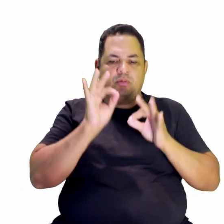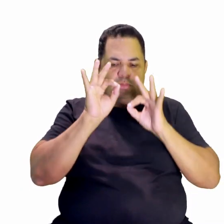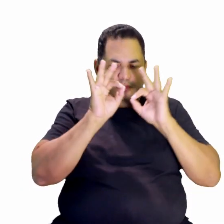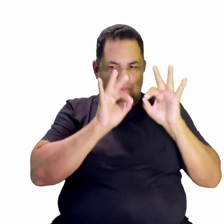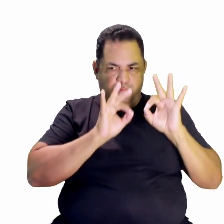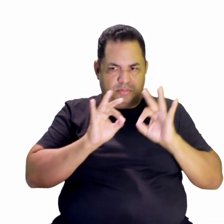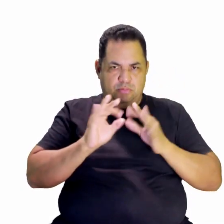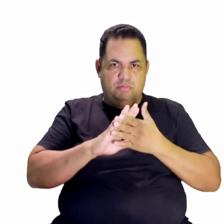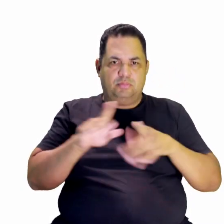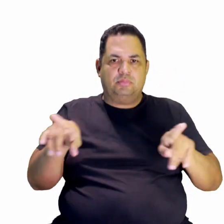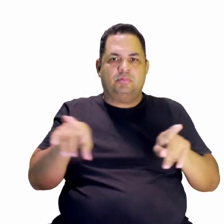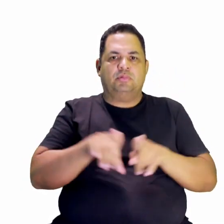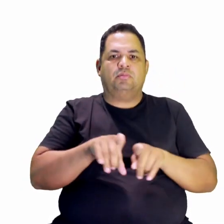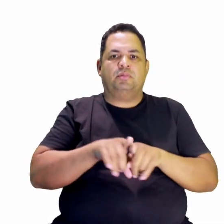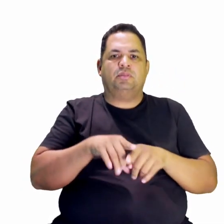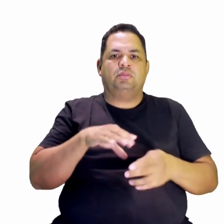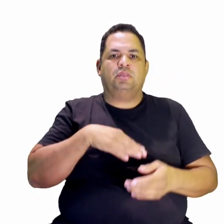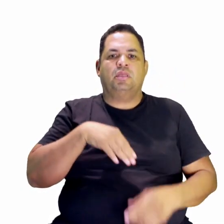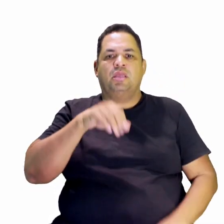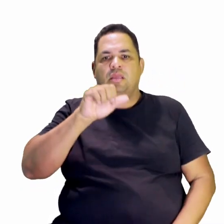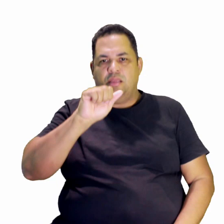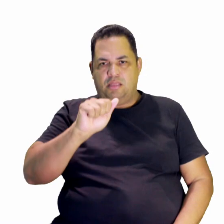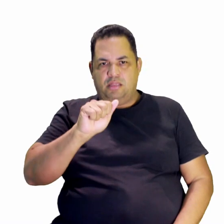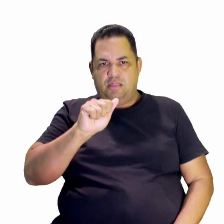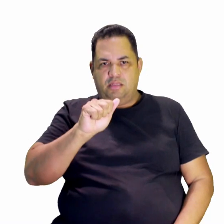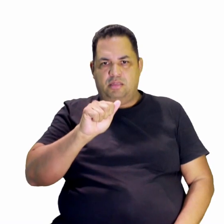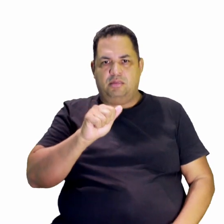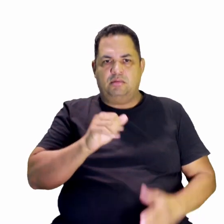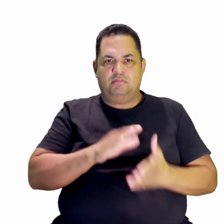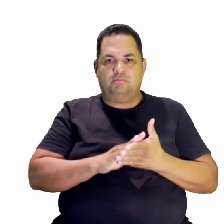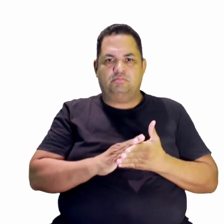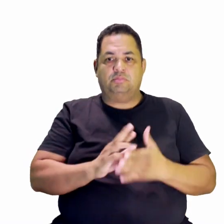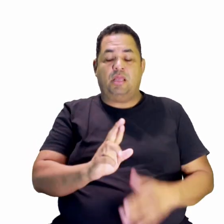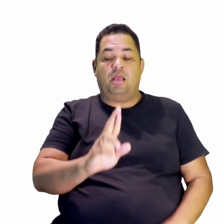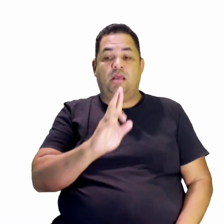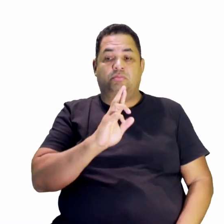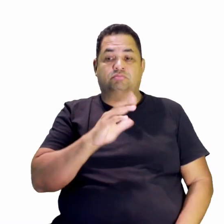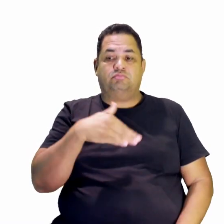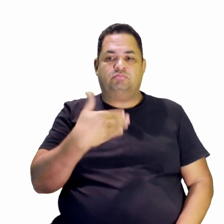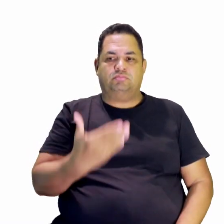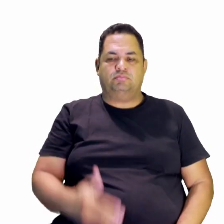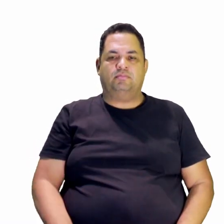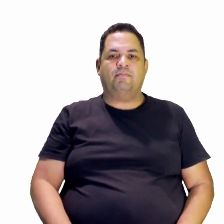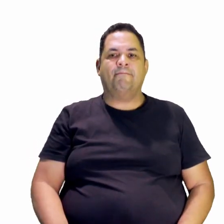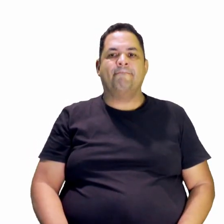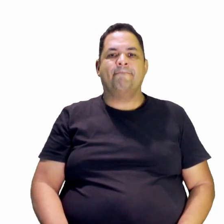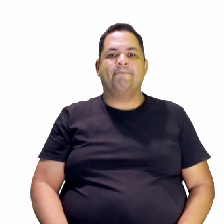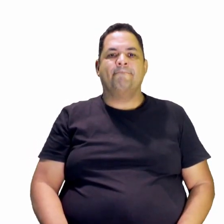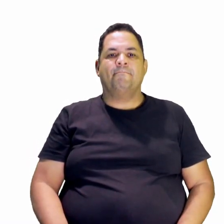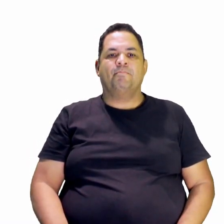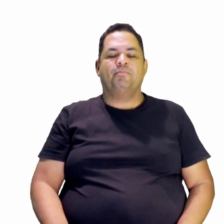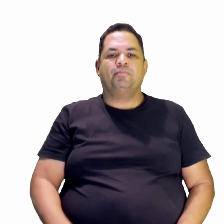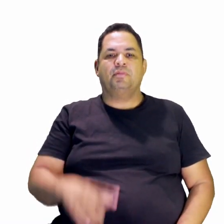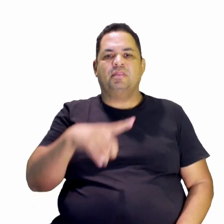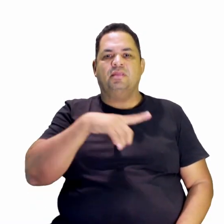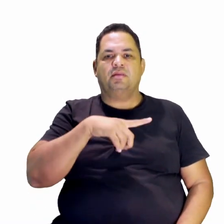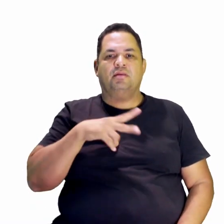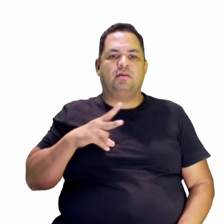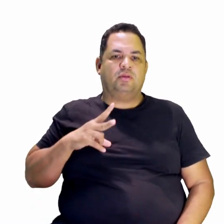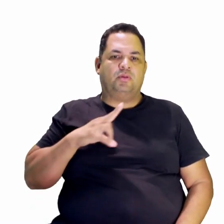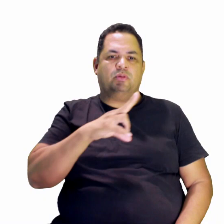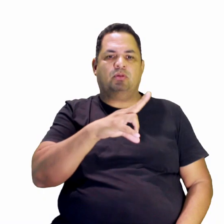partícula, ela também adquire aceleração, e sentido da resultante. Estou falando isso o tempo todo. Então você tem uma